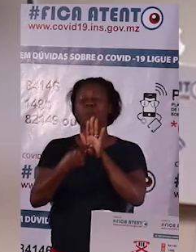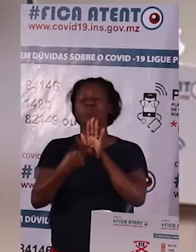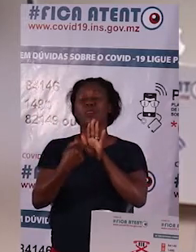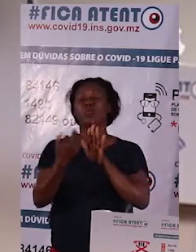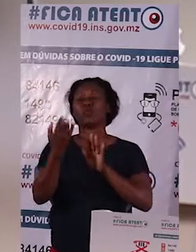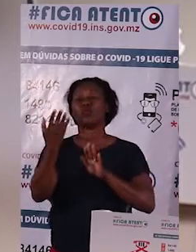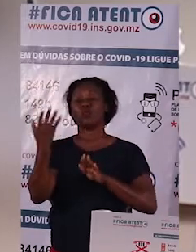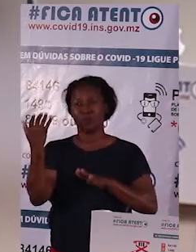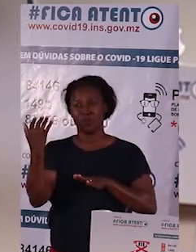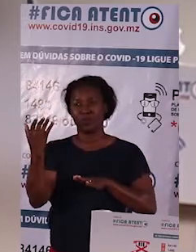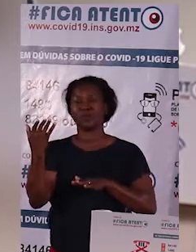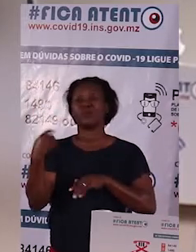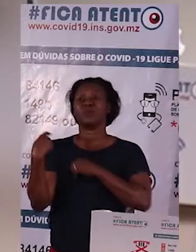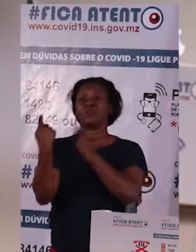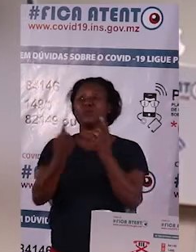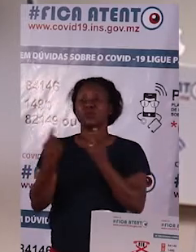casos,